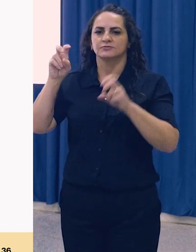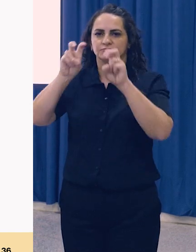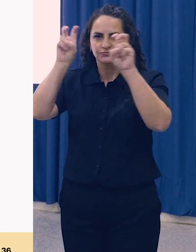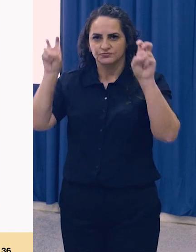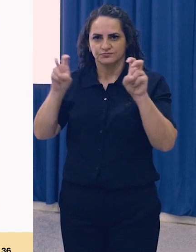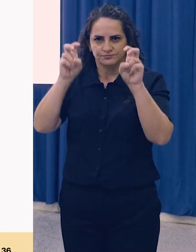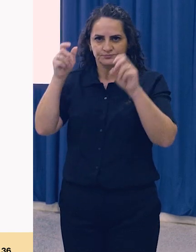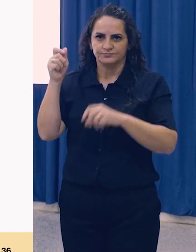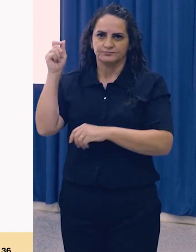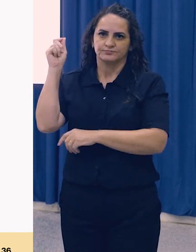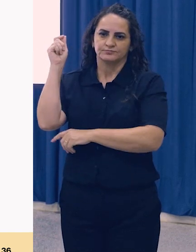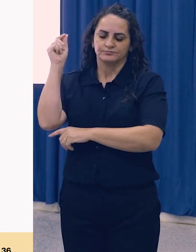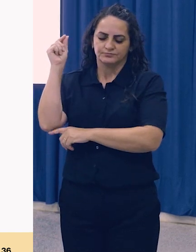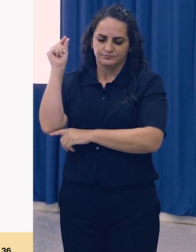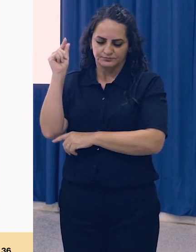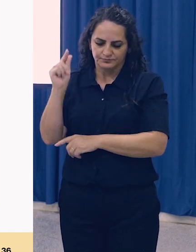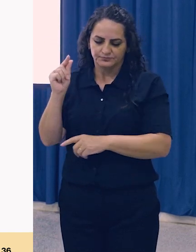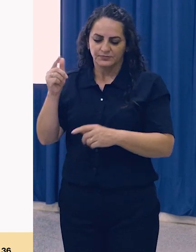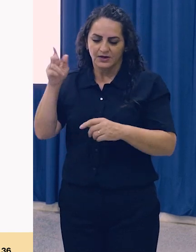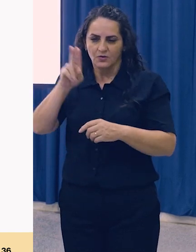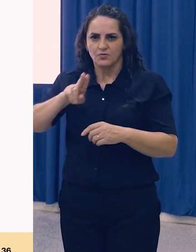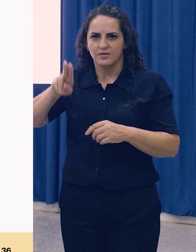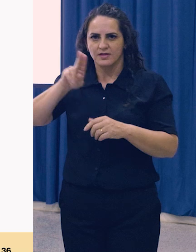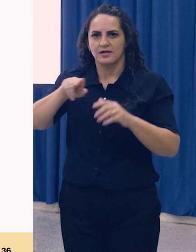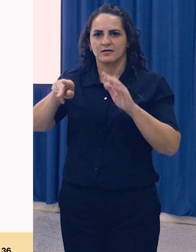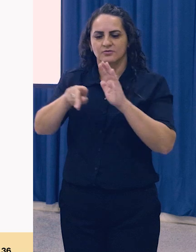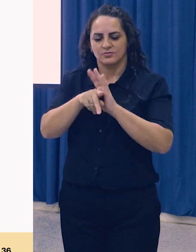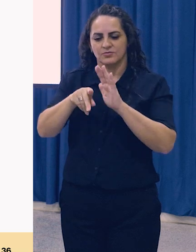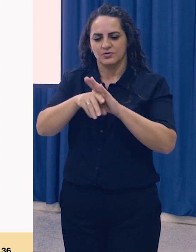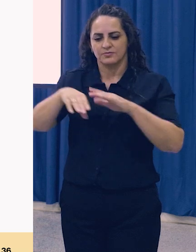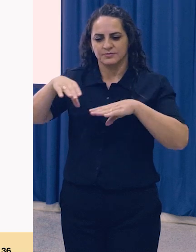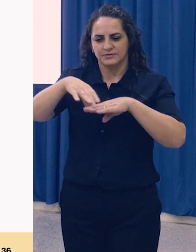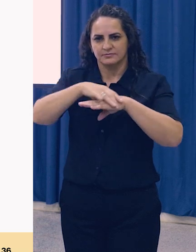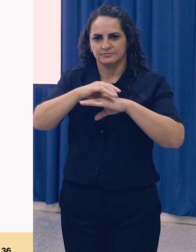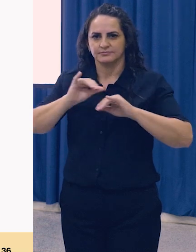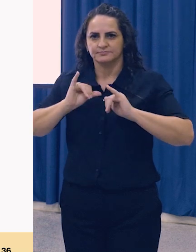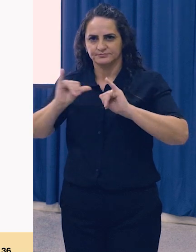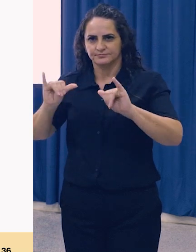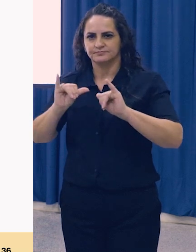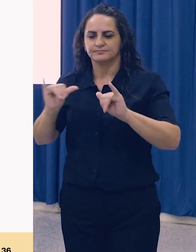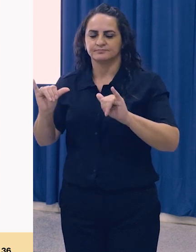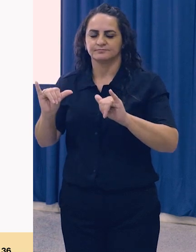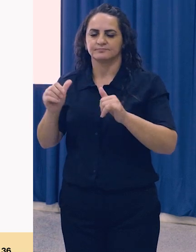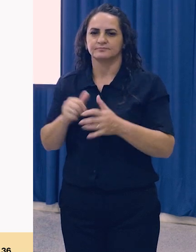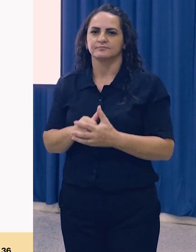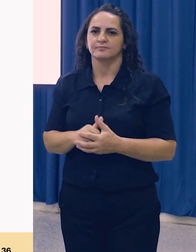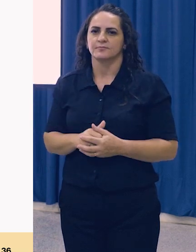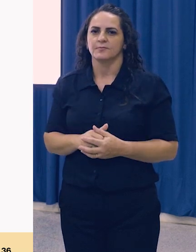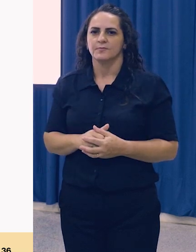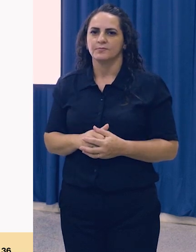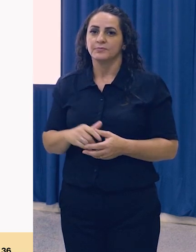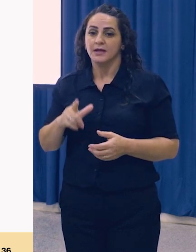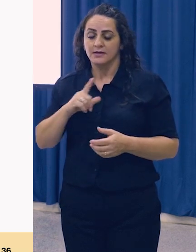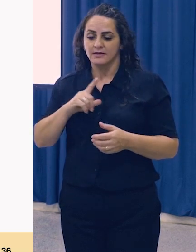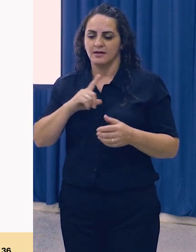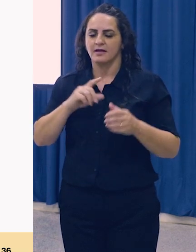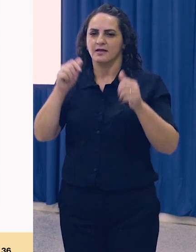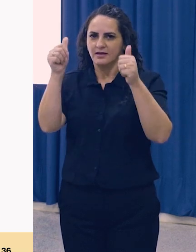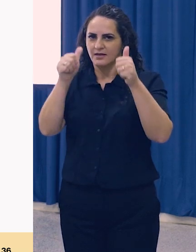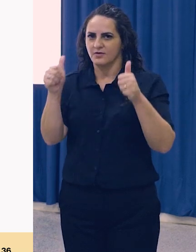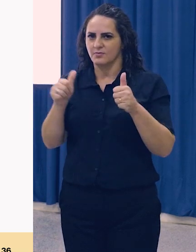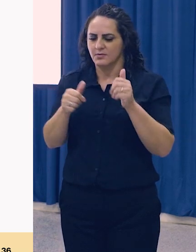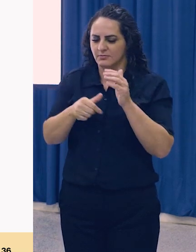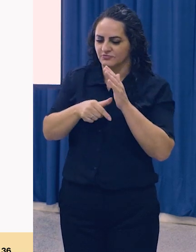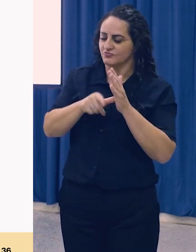seria usado a sapatilha deles para fazer o material de divulgação. Tem uma imagem, acho que dá até